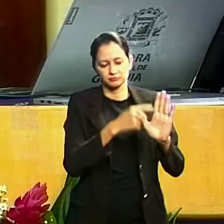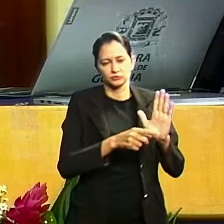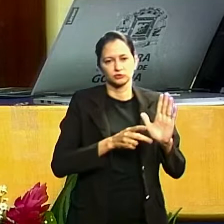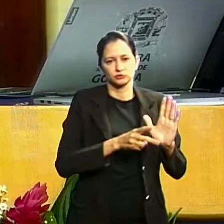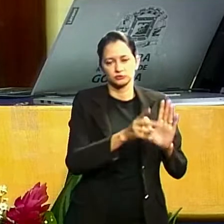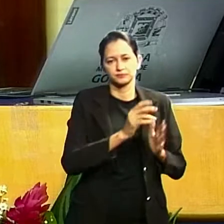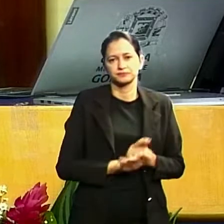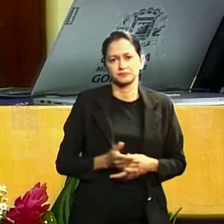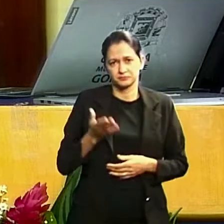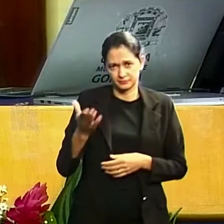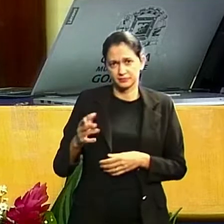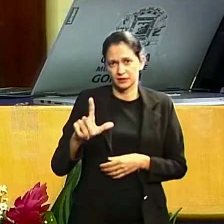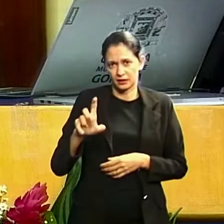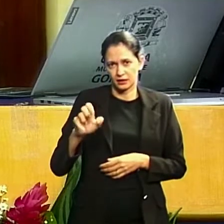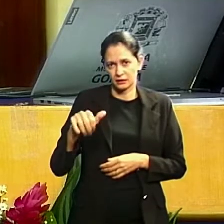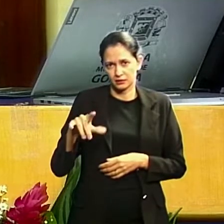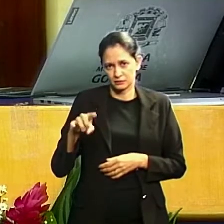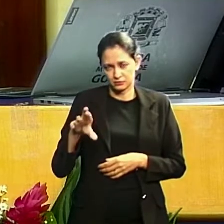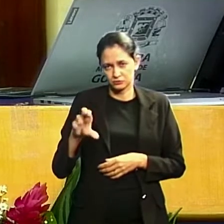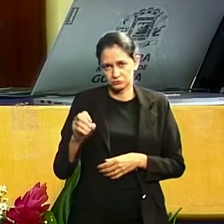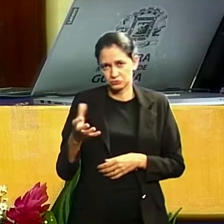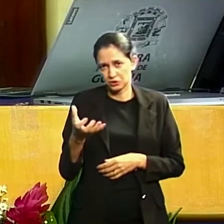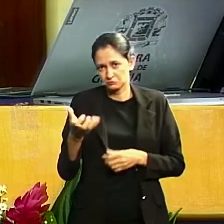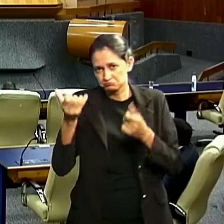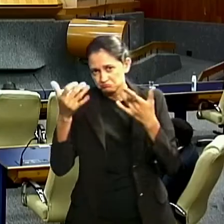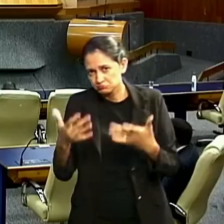Vereador Leandro Sena quer discutir o veto do prefeito.